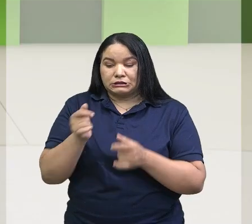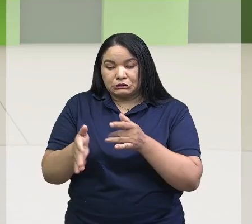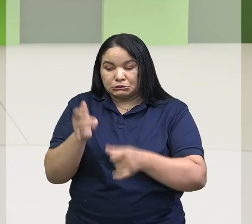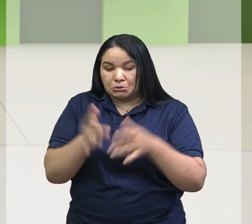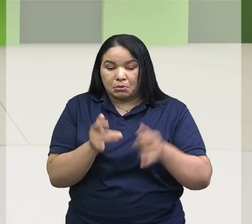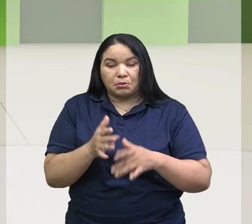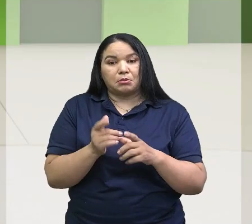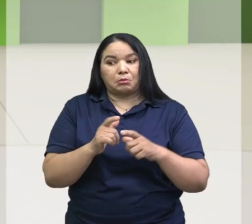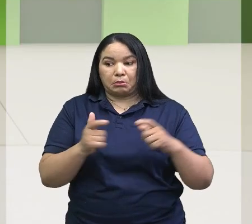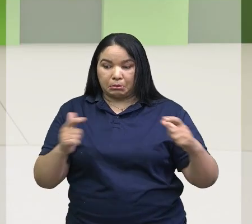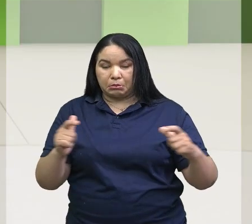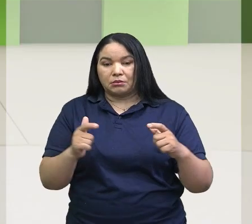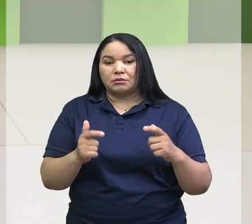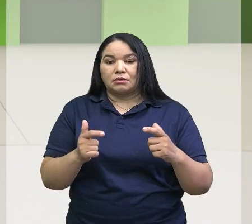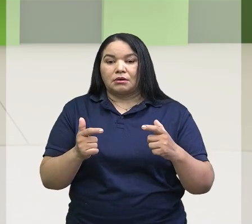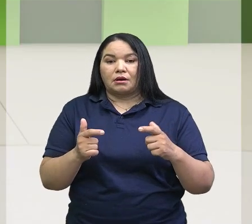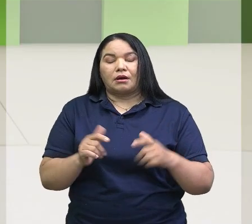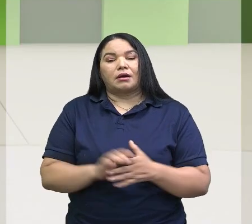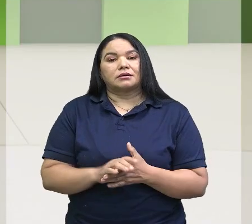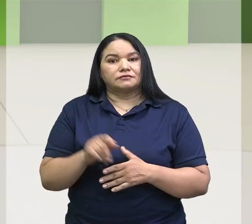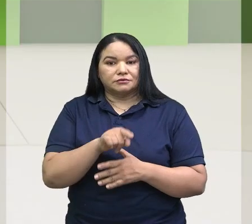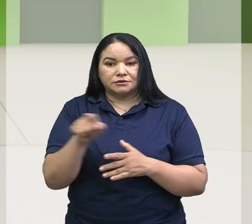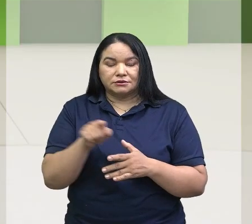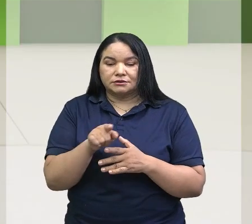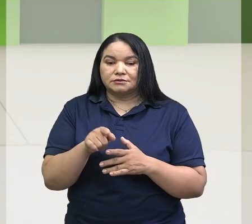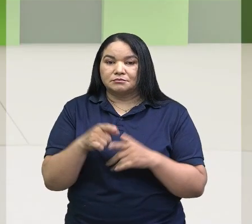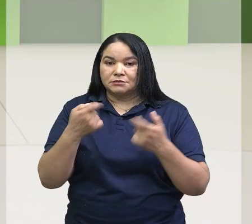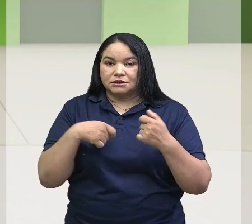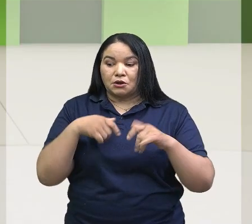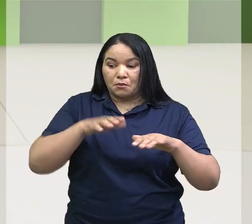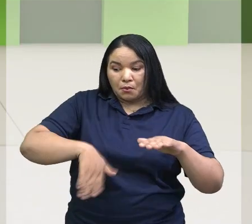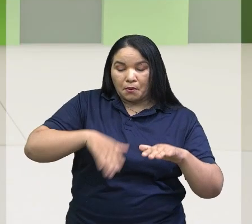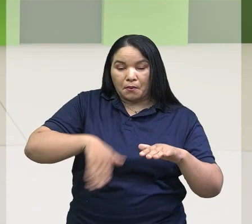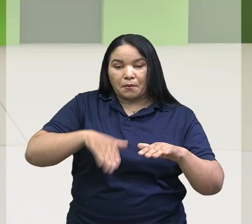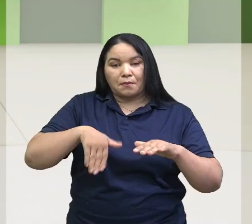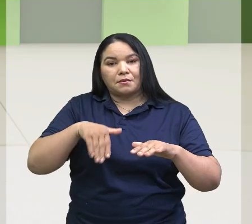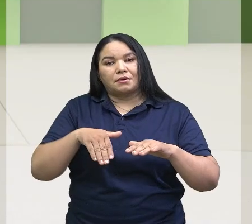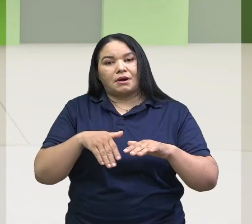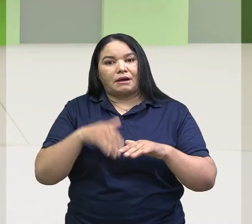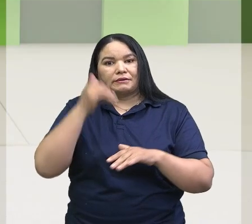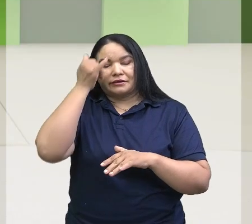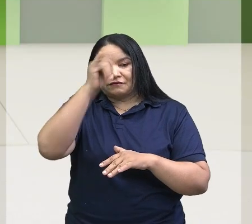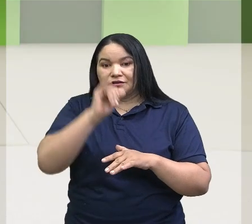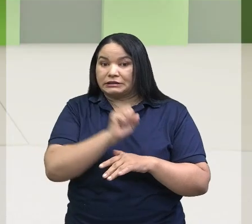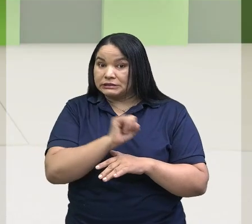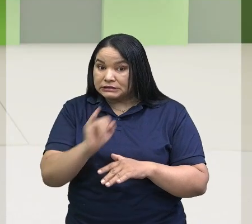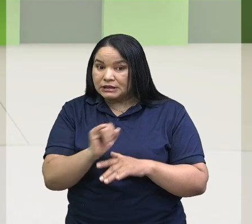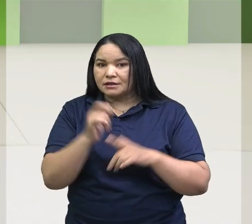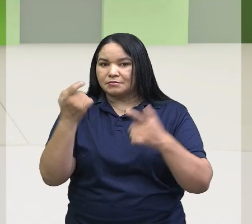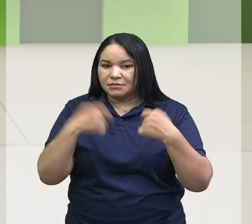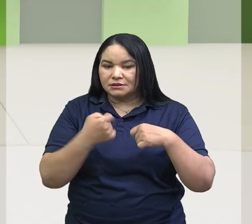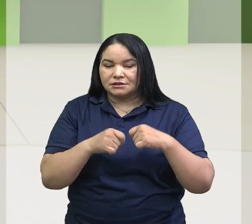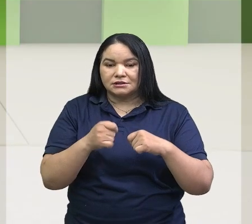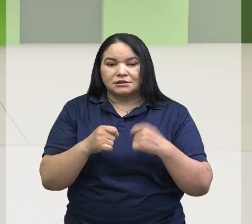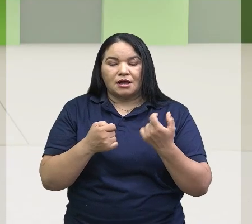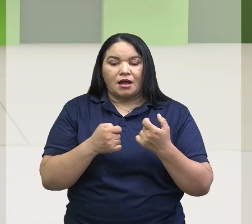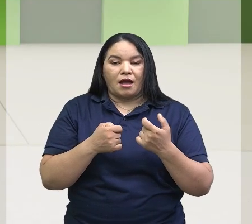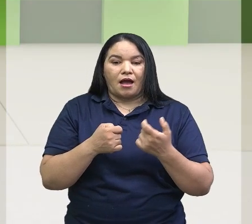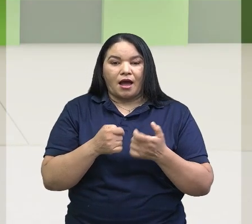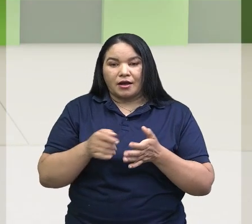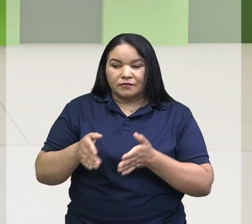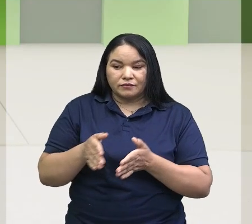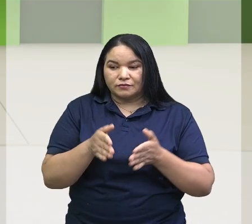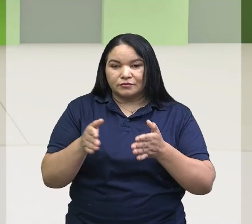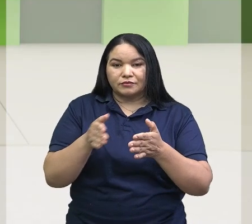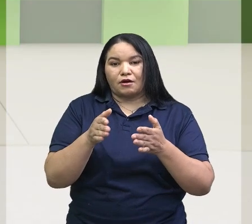importante, né, é você evitar se banhar nessas águas, né, se precisar ter acesso